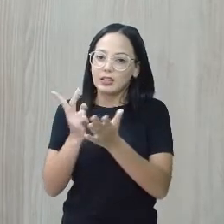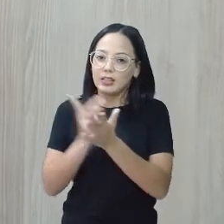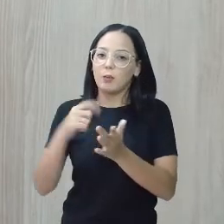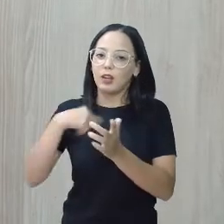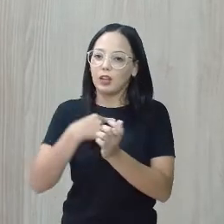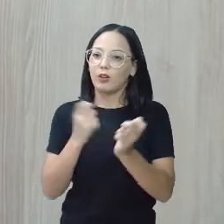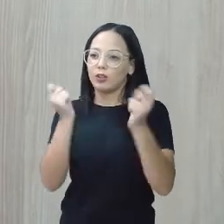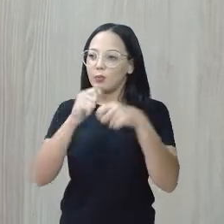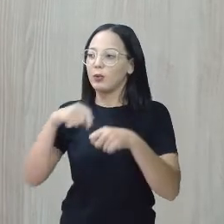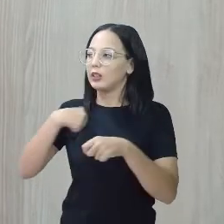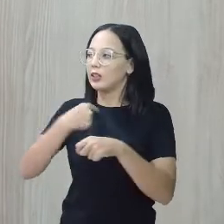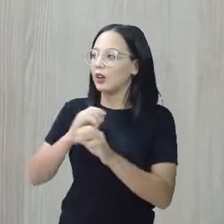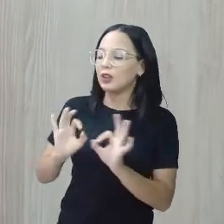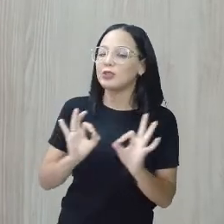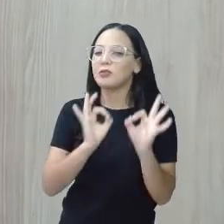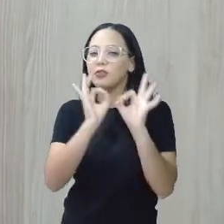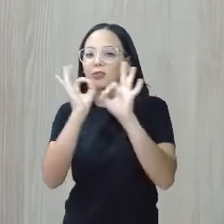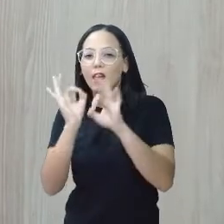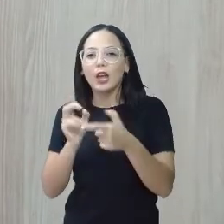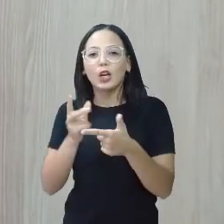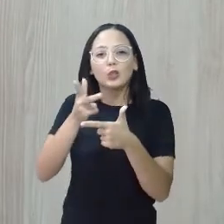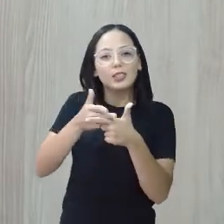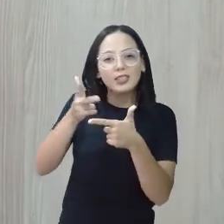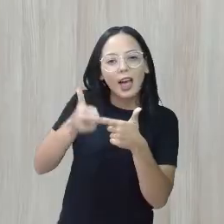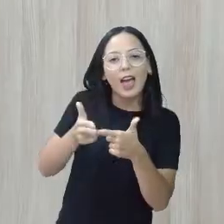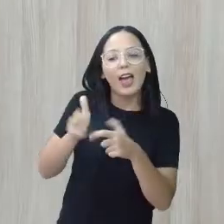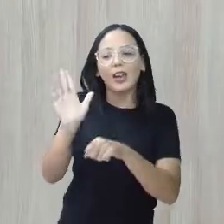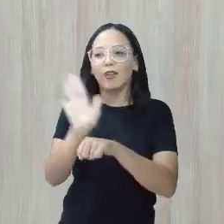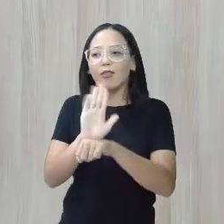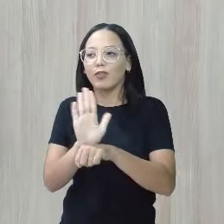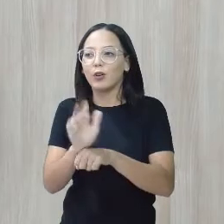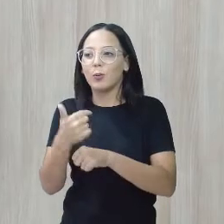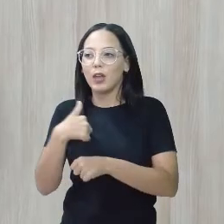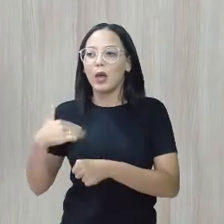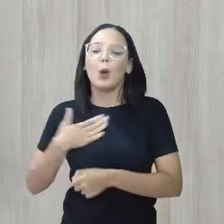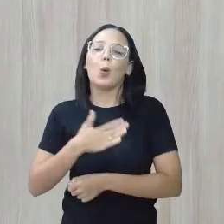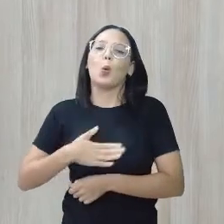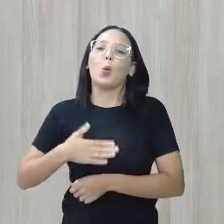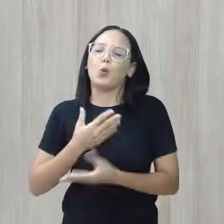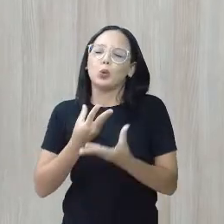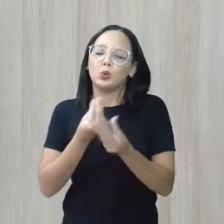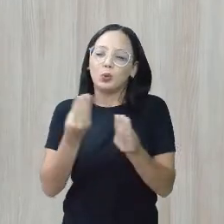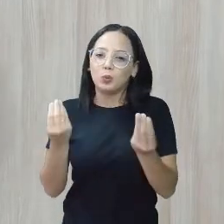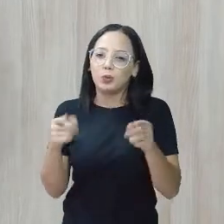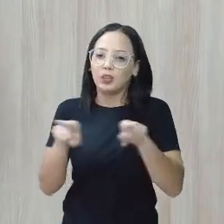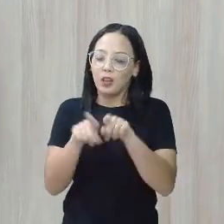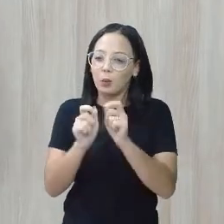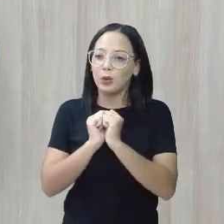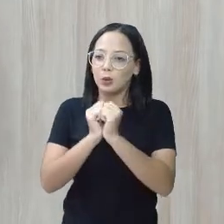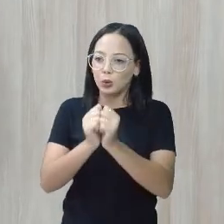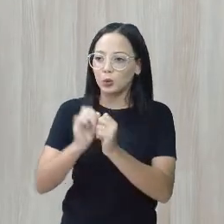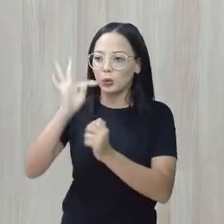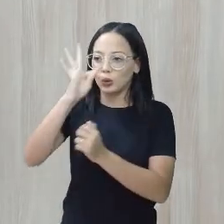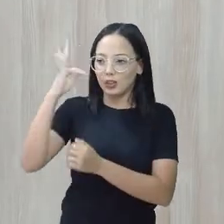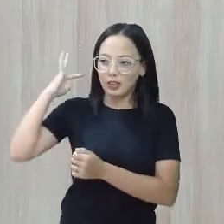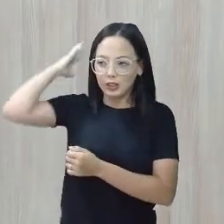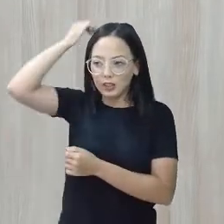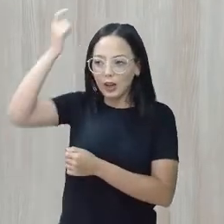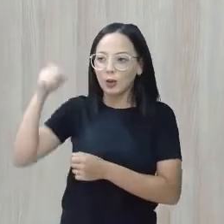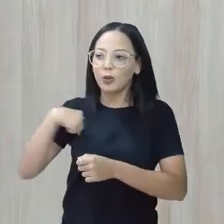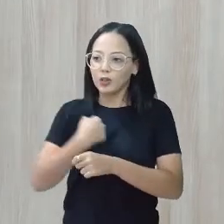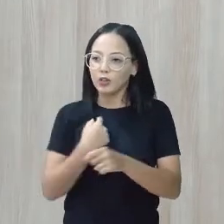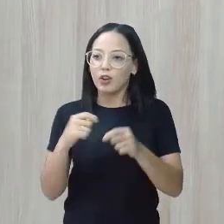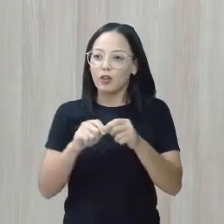a gente tá lá vendo uma série, um filme, uma coisa assim, né? Não é isso? Então, eu gosto muito. E justamente com o professor Tiago, a gente pensou numa pesquisa que